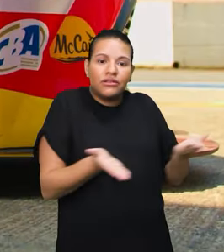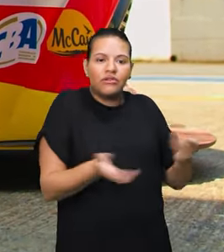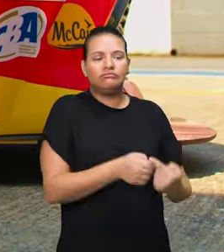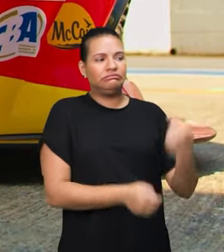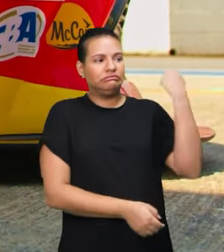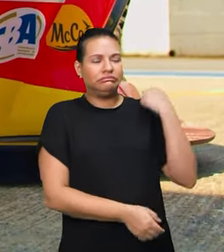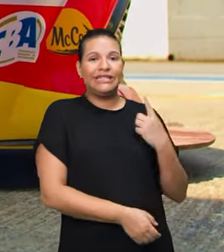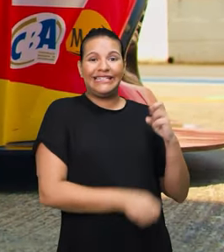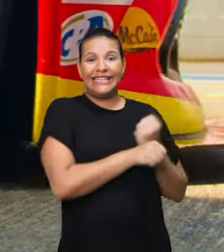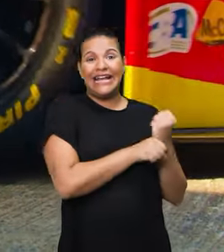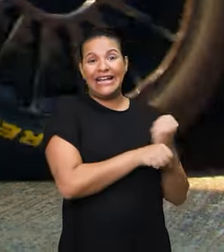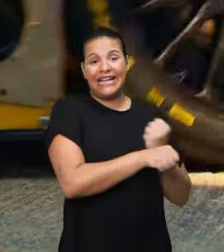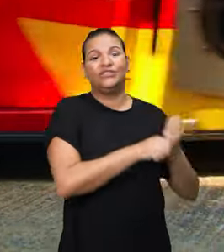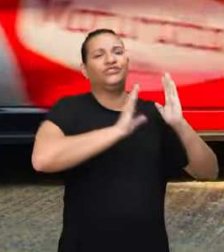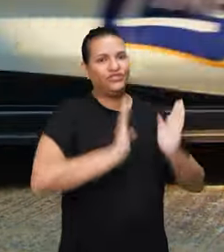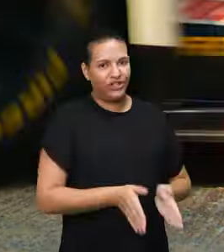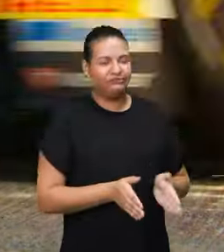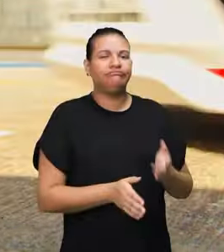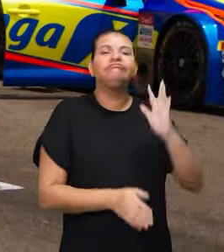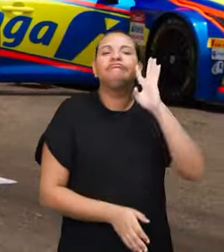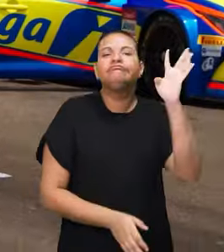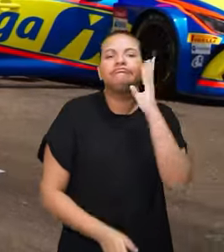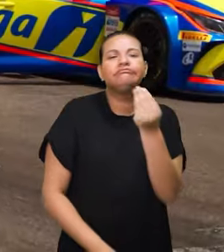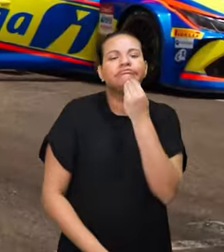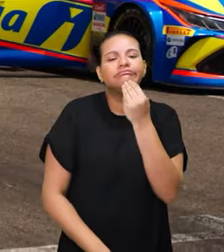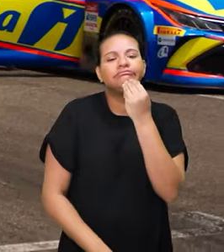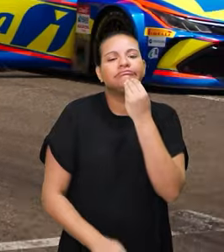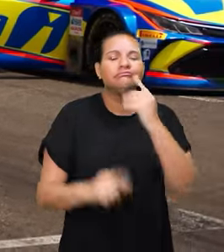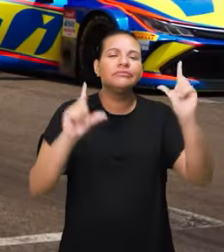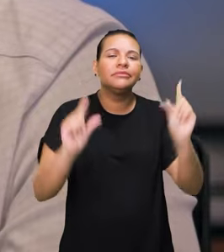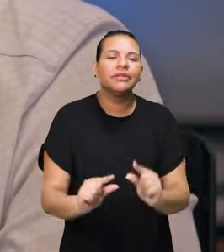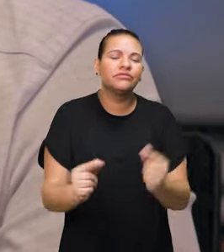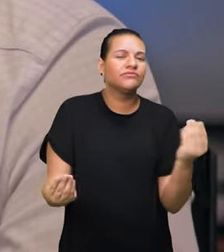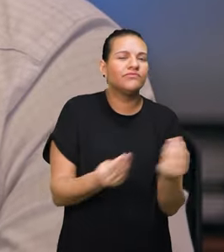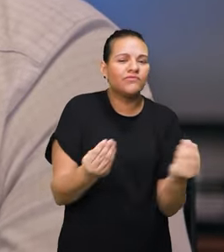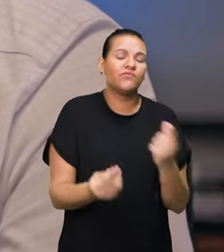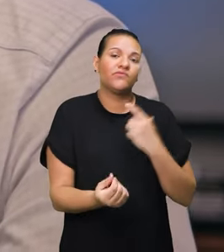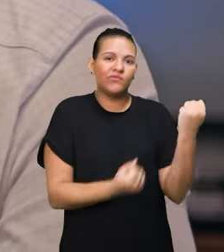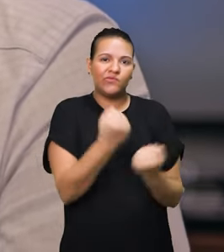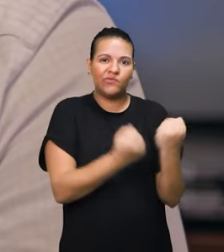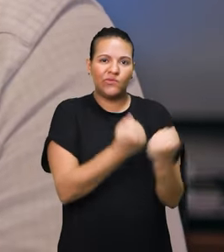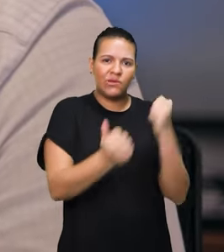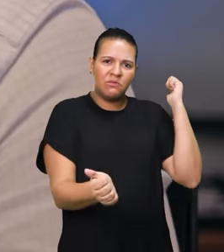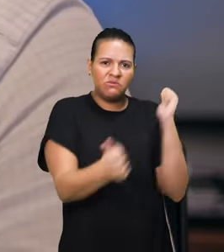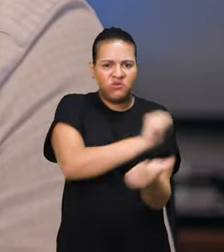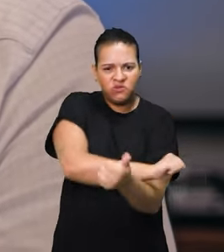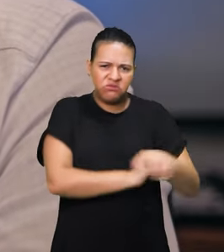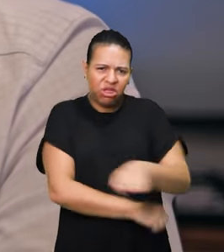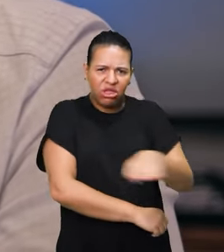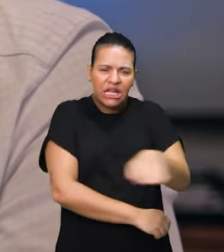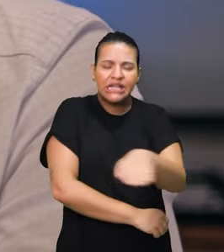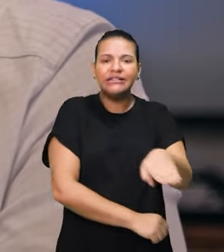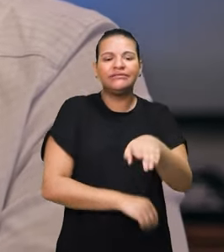Então imagina 15 anos atrás quanto menos oportunidade a gente tinha para projetar um carro de corrida